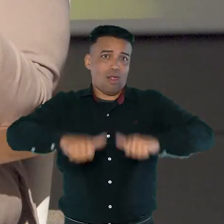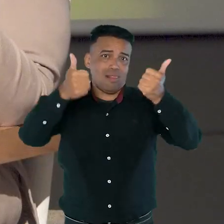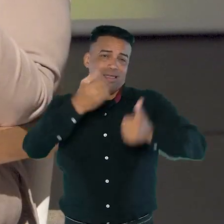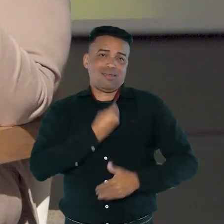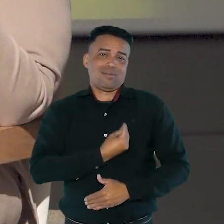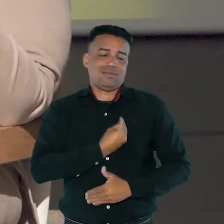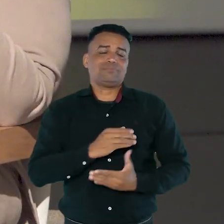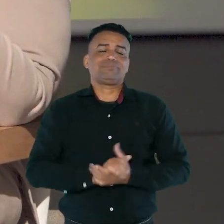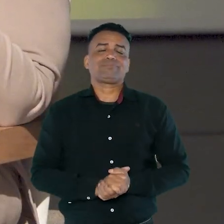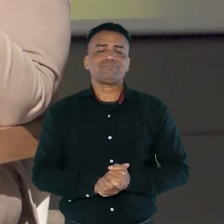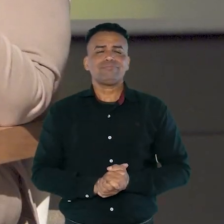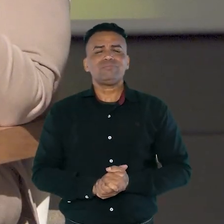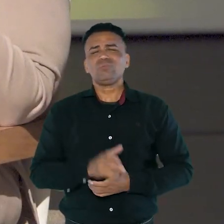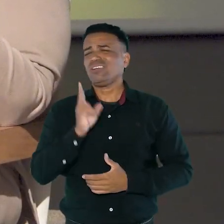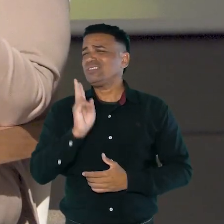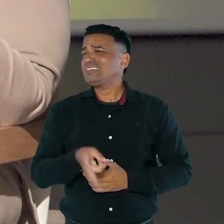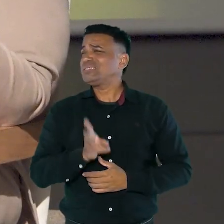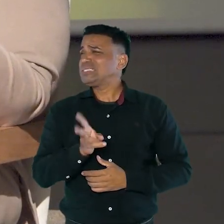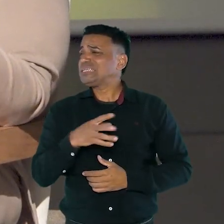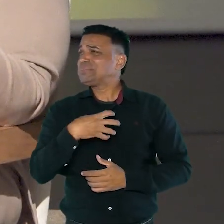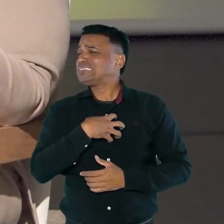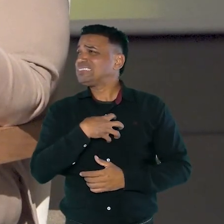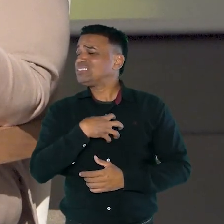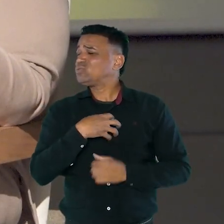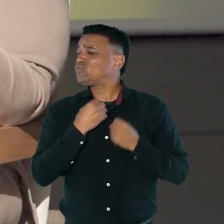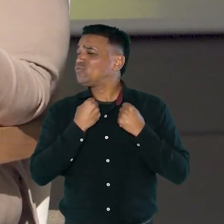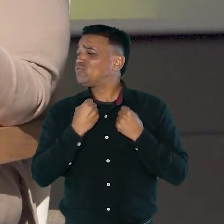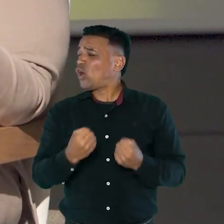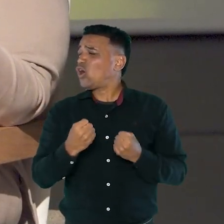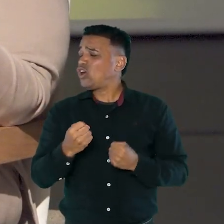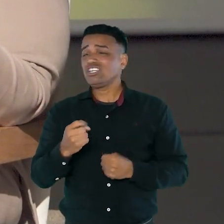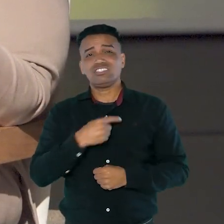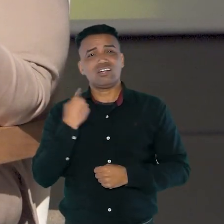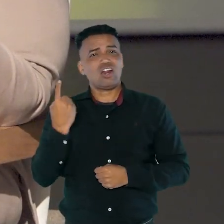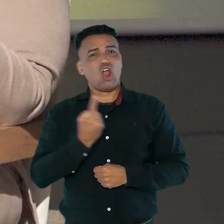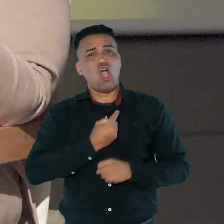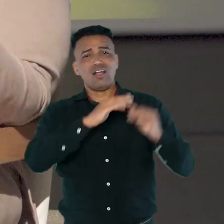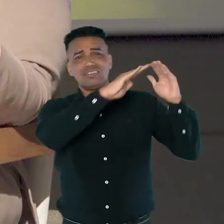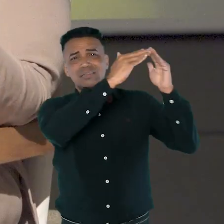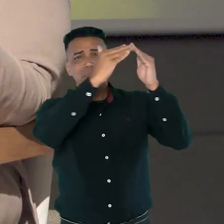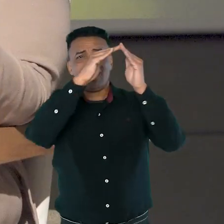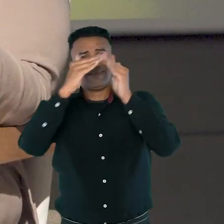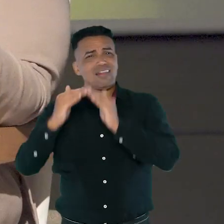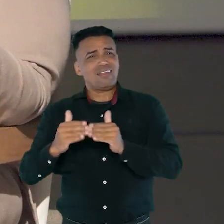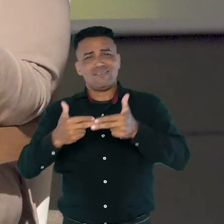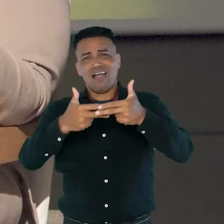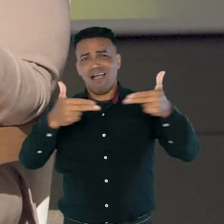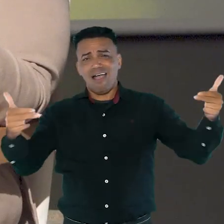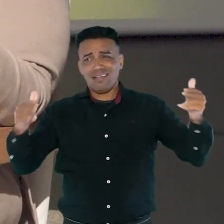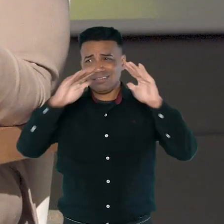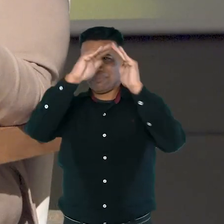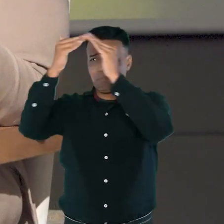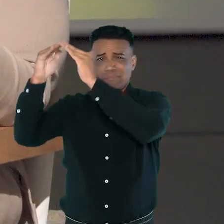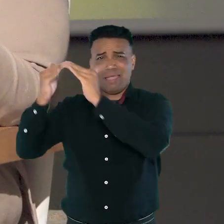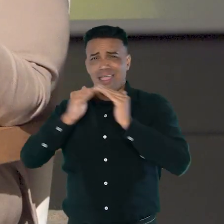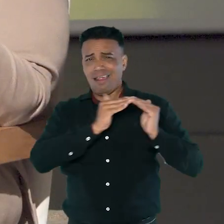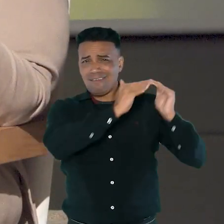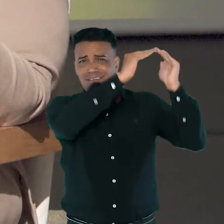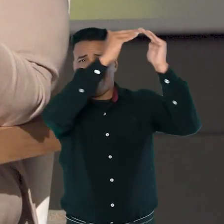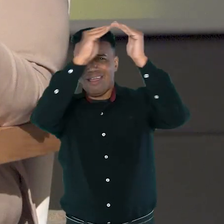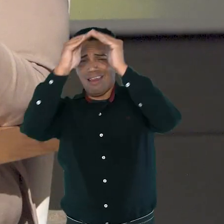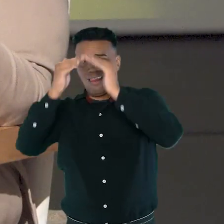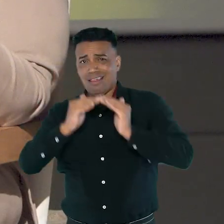uma das coisas que eu sinto muito forte assim na nossa periferia, nas nossas periferias,